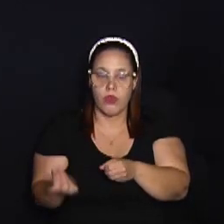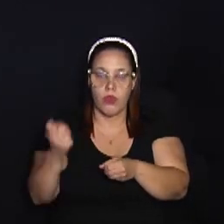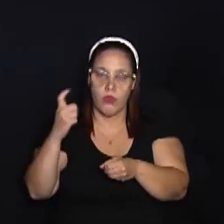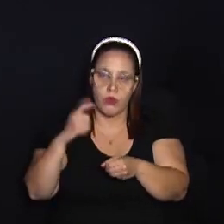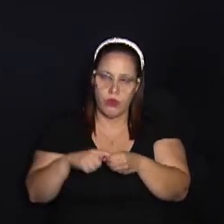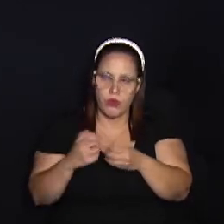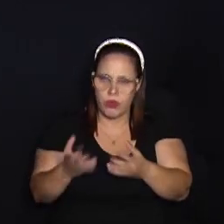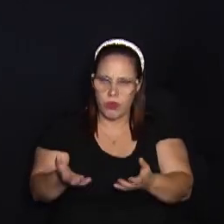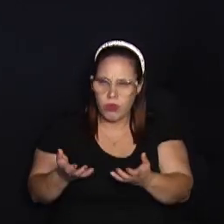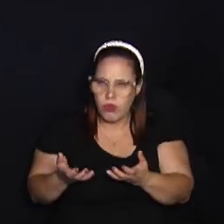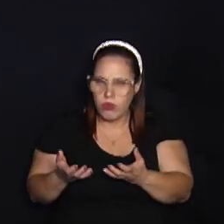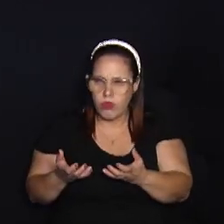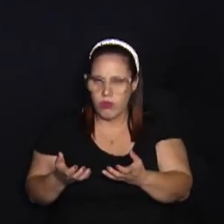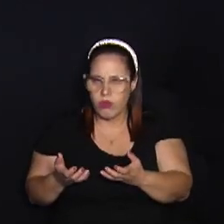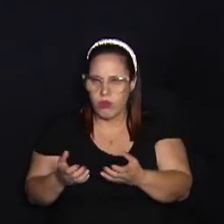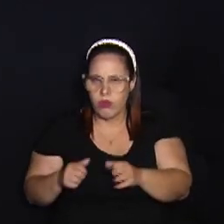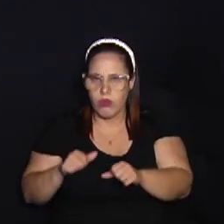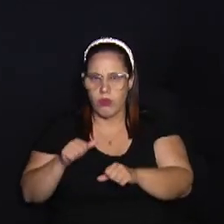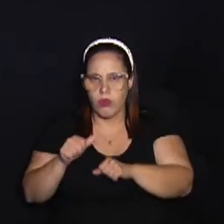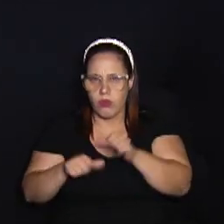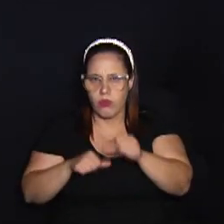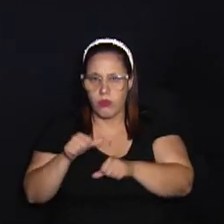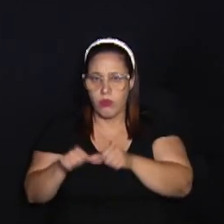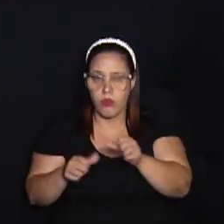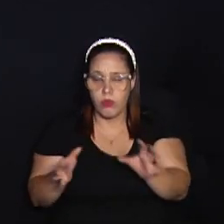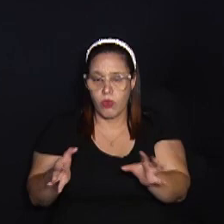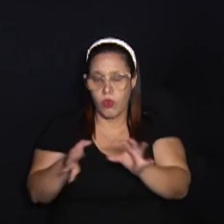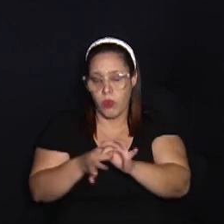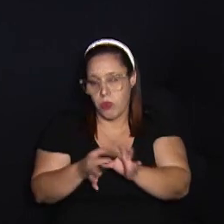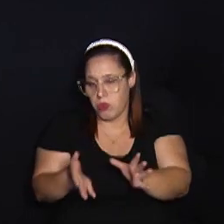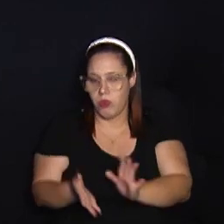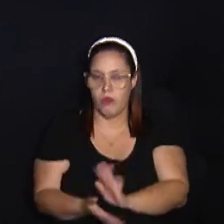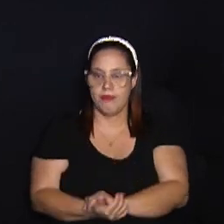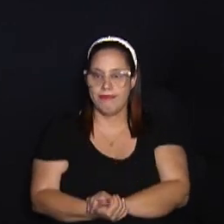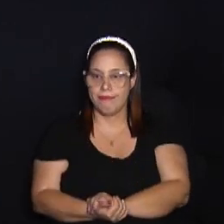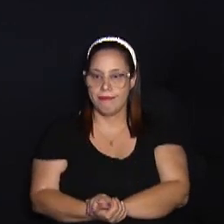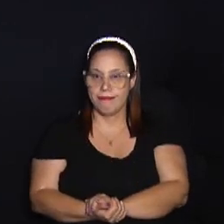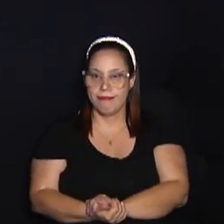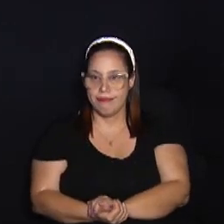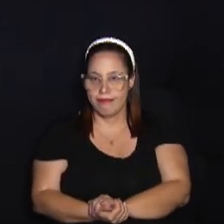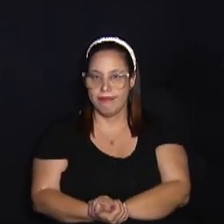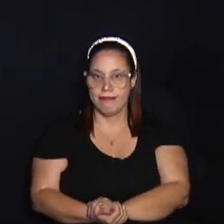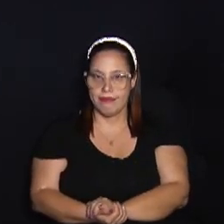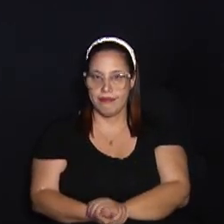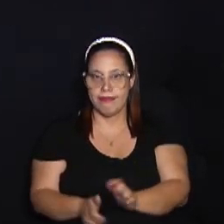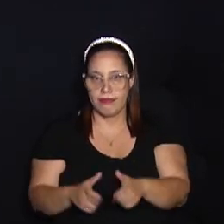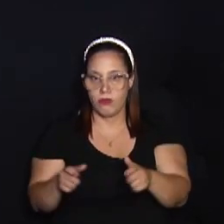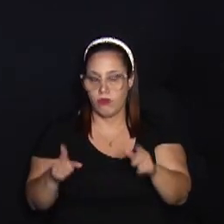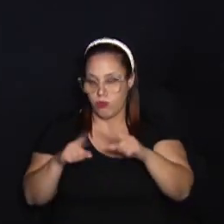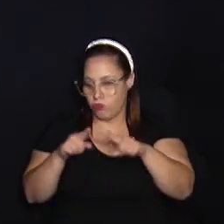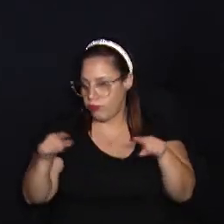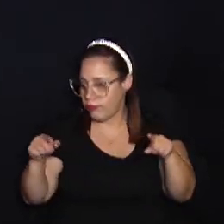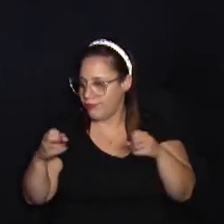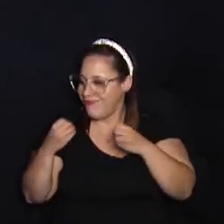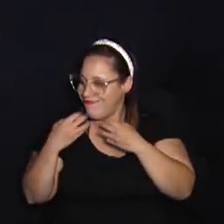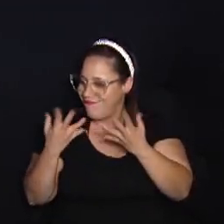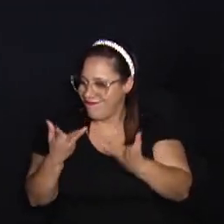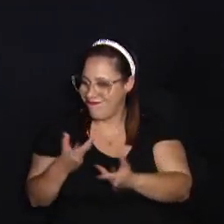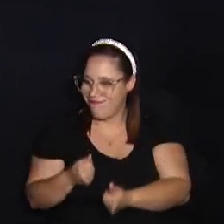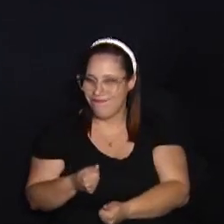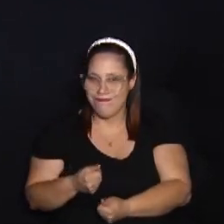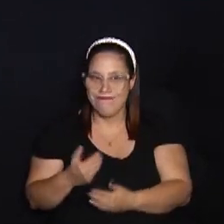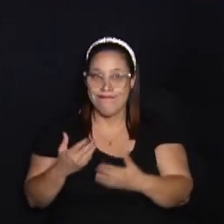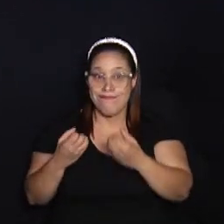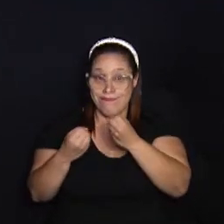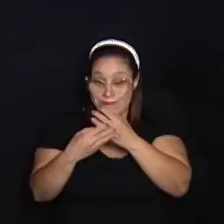estão retomando, querem de certa forma fazer alguma complementação, então a gente acaba tendo um público bem diverso.